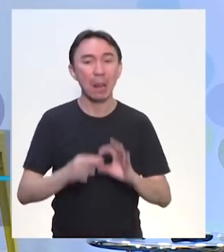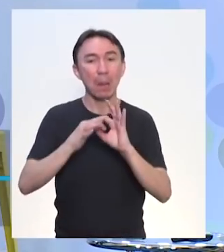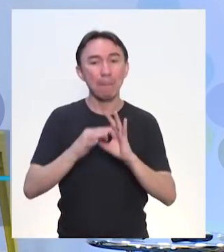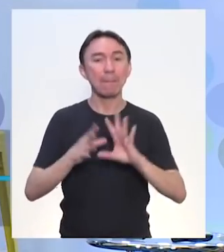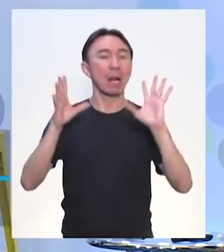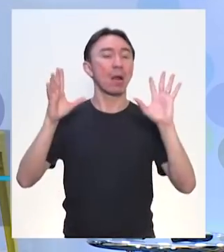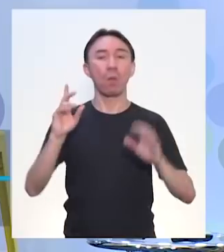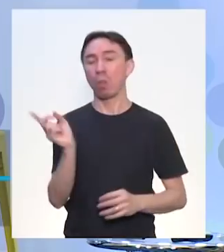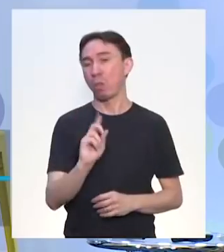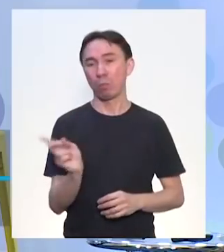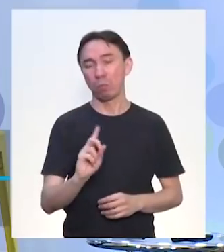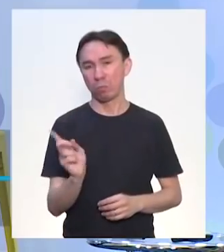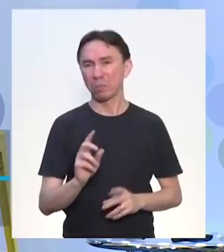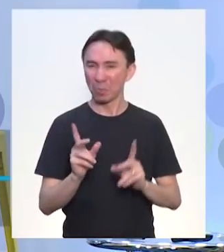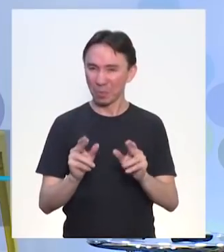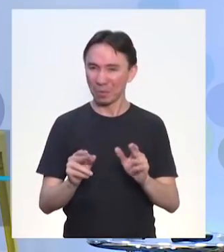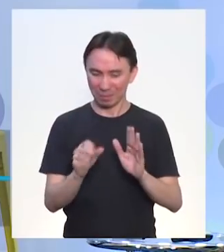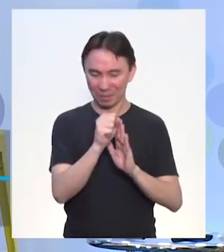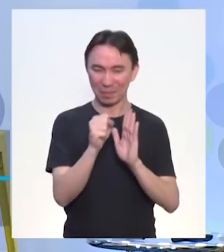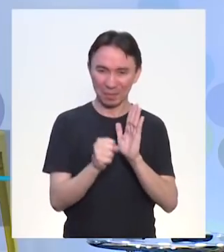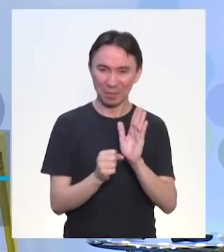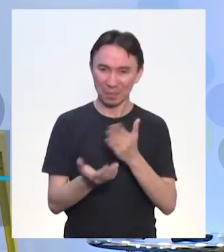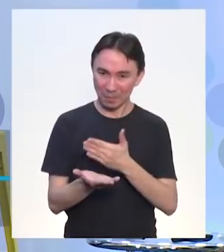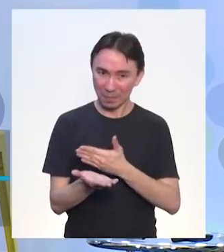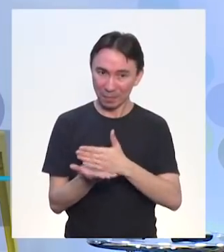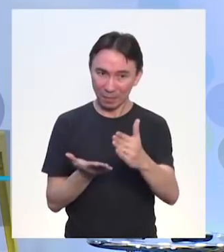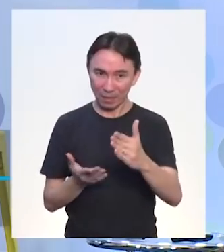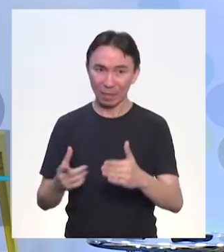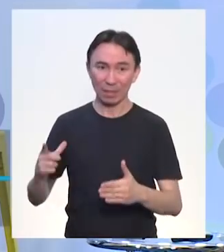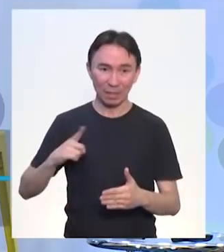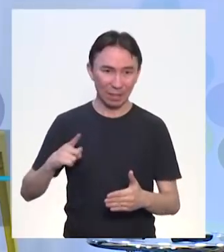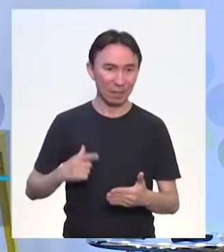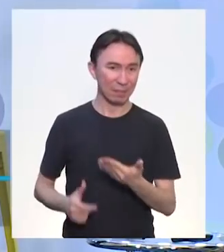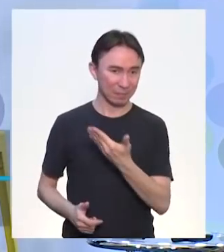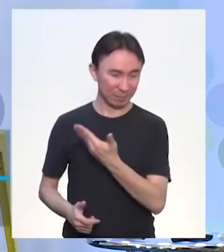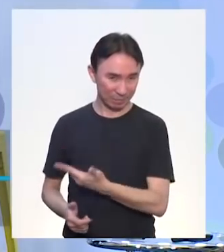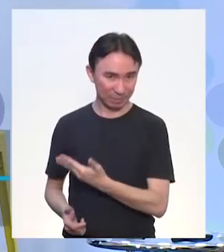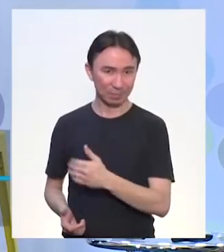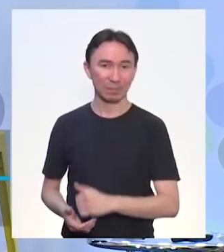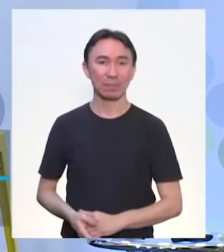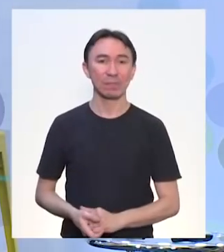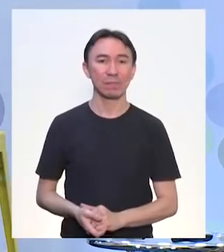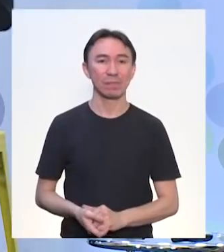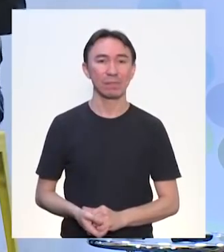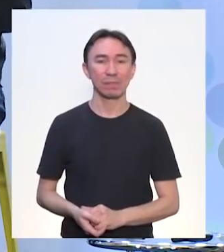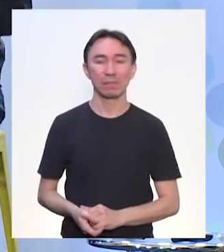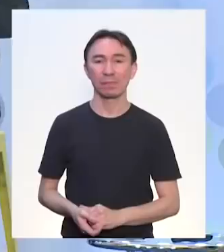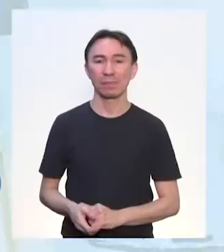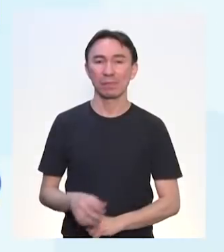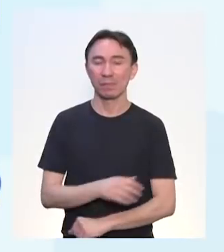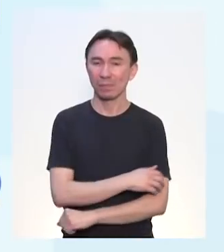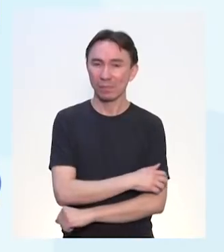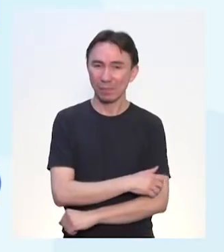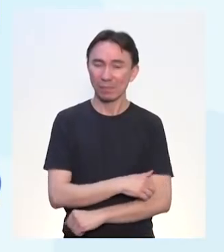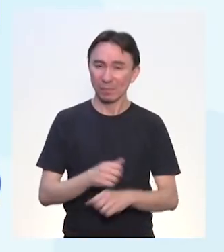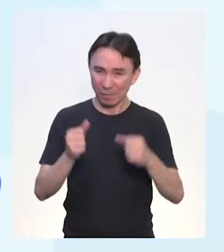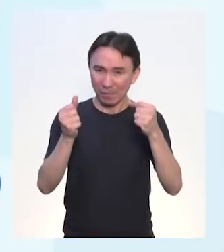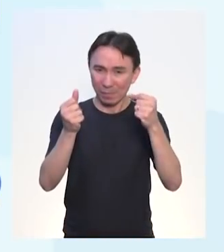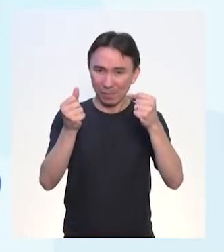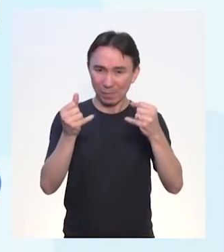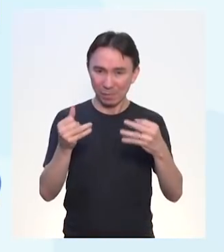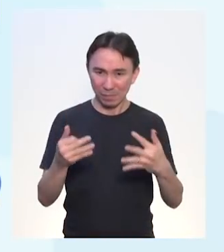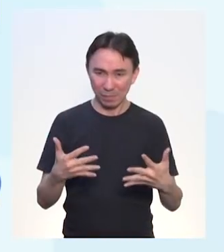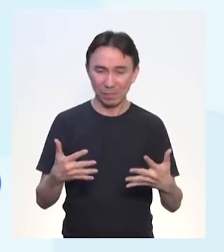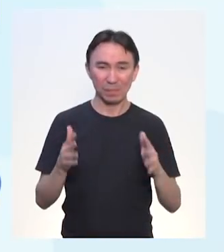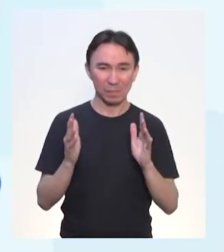XIX. Nós temos aqui uma inflexão, tá? Vamos continuando? E aquilo que eu falei para vocês, depois eu vou passar a palavra